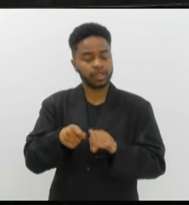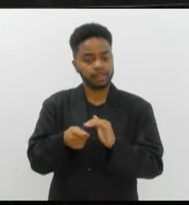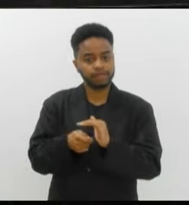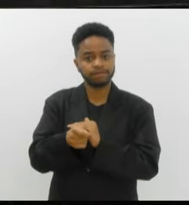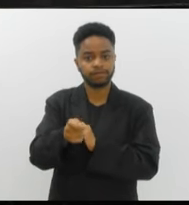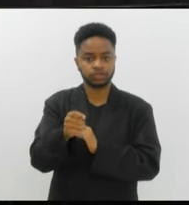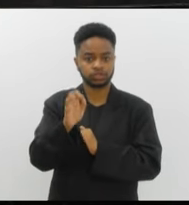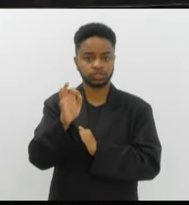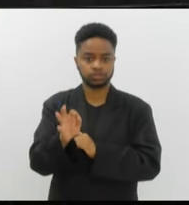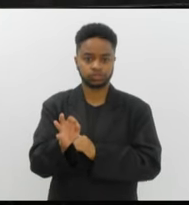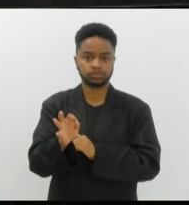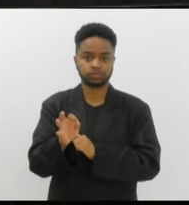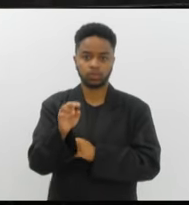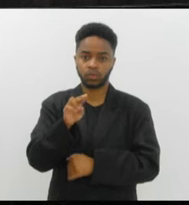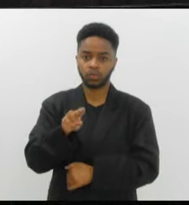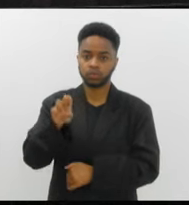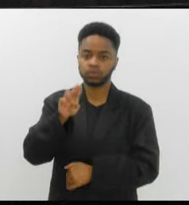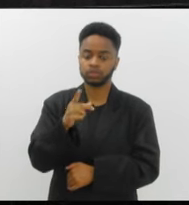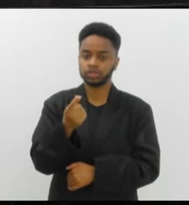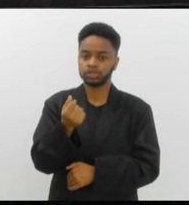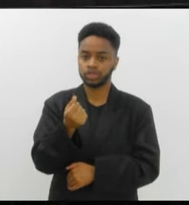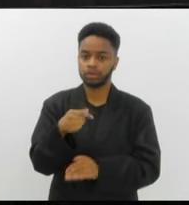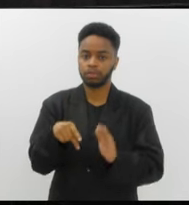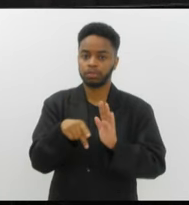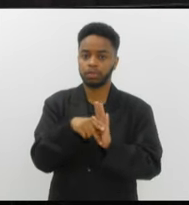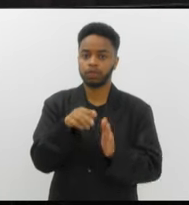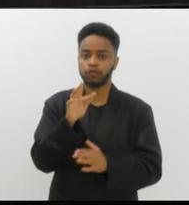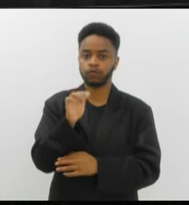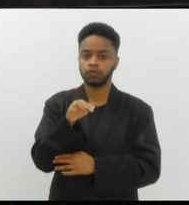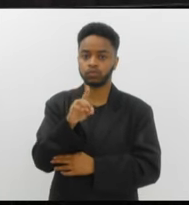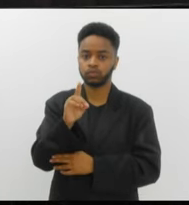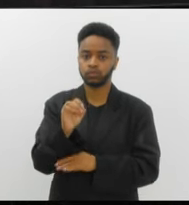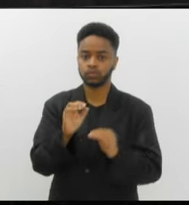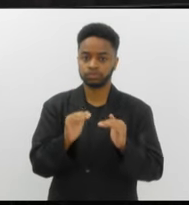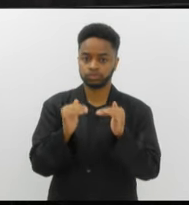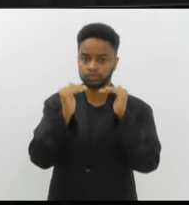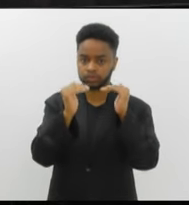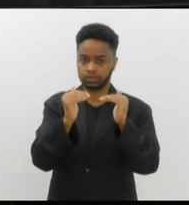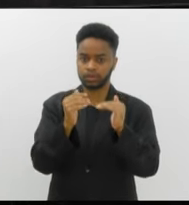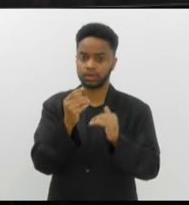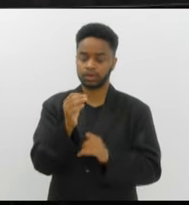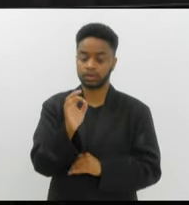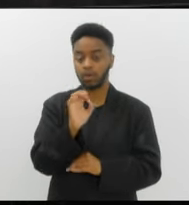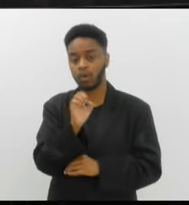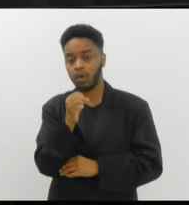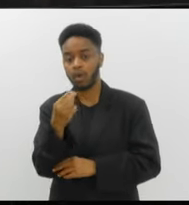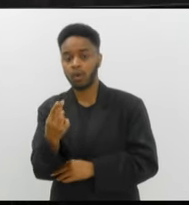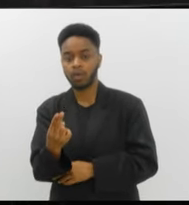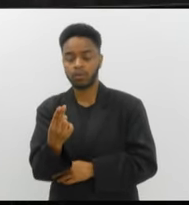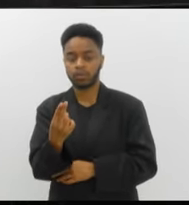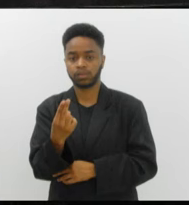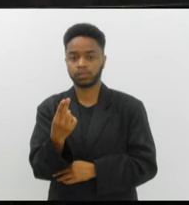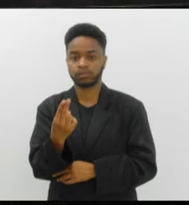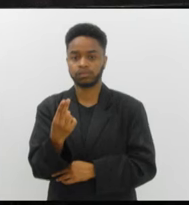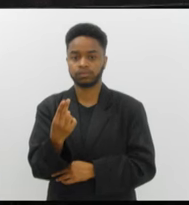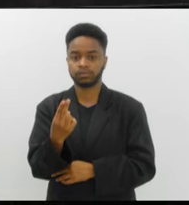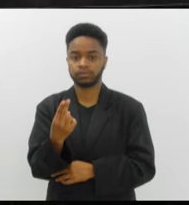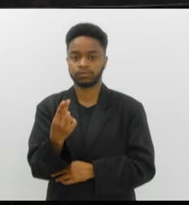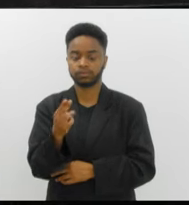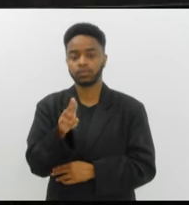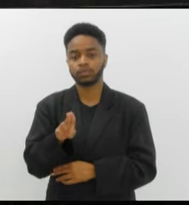investir com esses recursos do Fundo Soberano, ou mesmo com